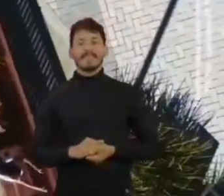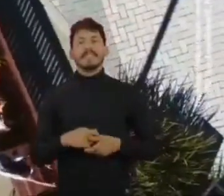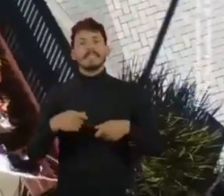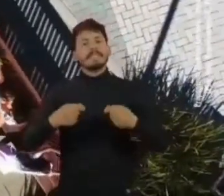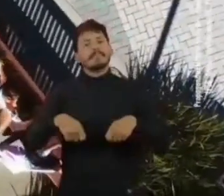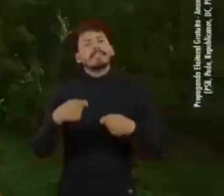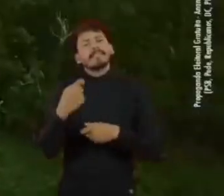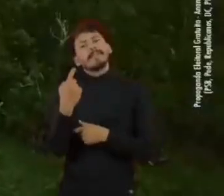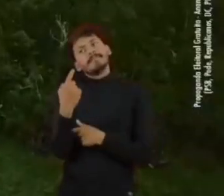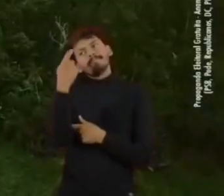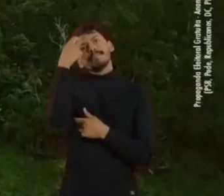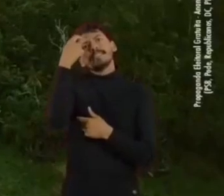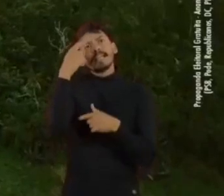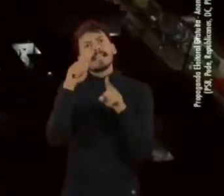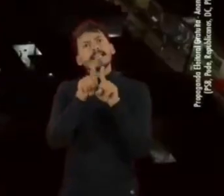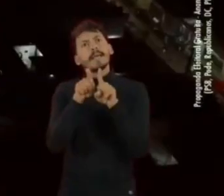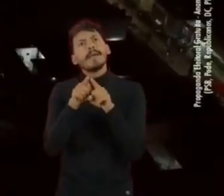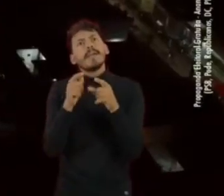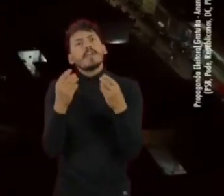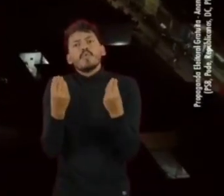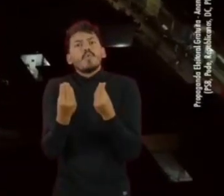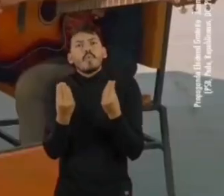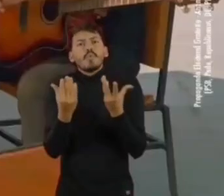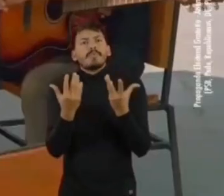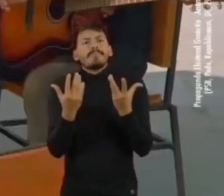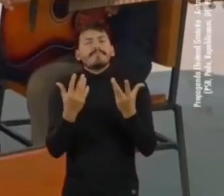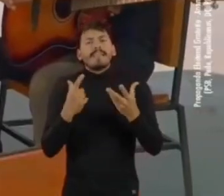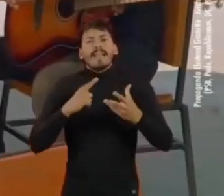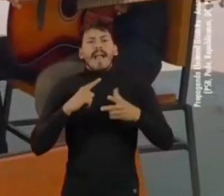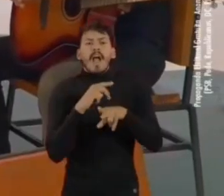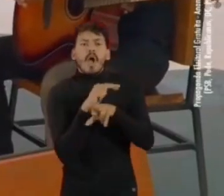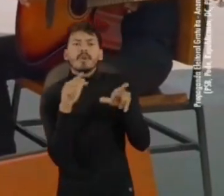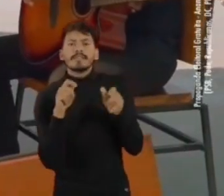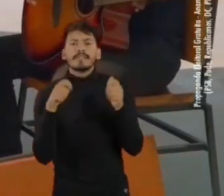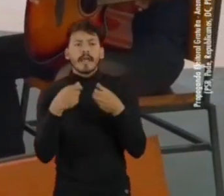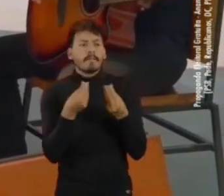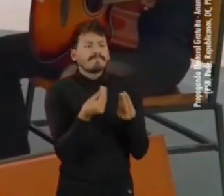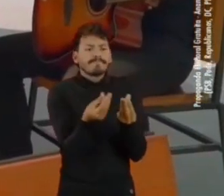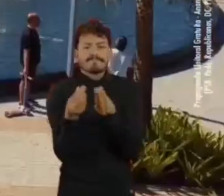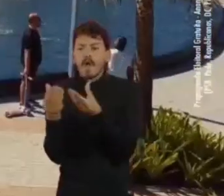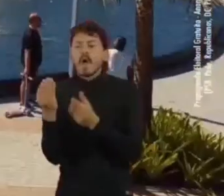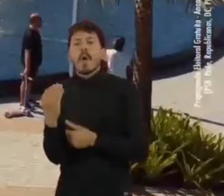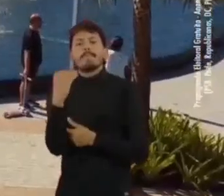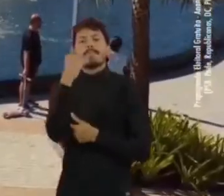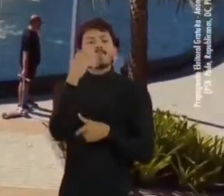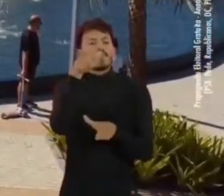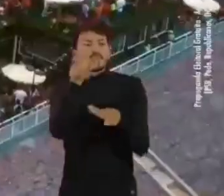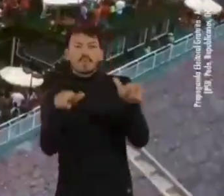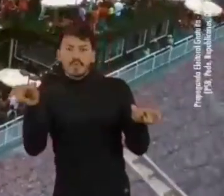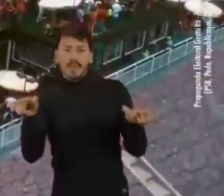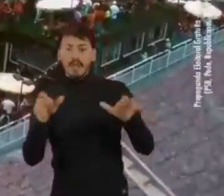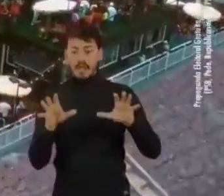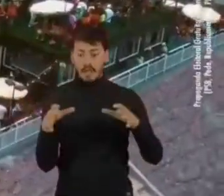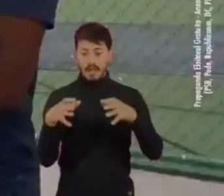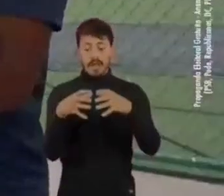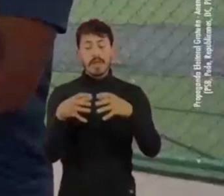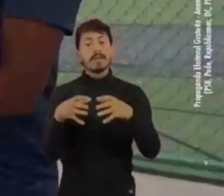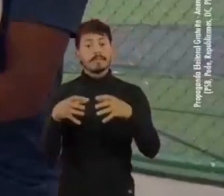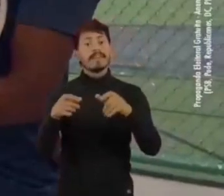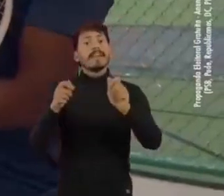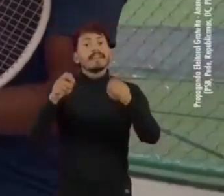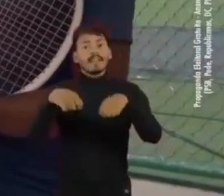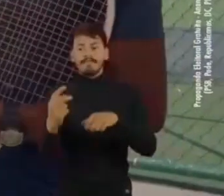E tem que pensar em sempre ter coisas que deem oportunidade às pessoas, né? Uma equipe